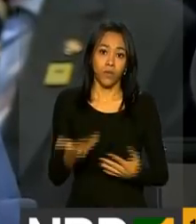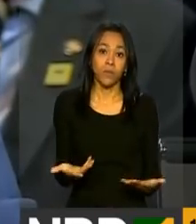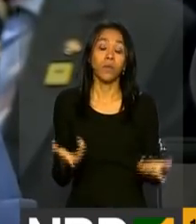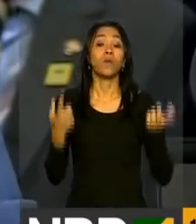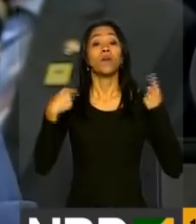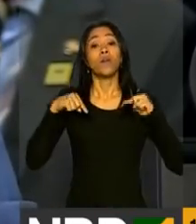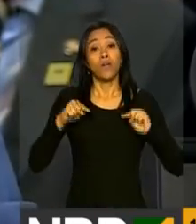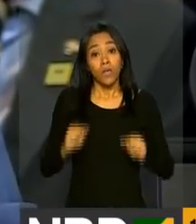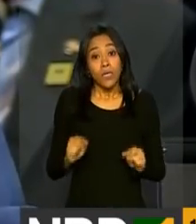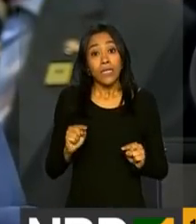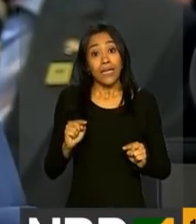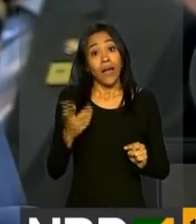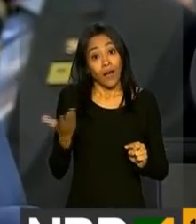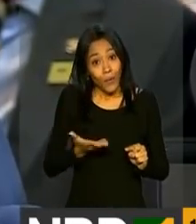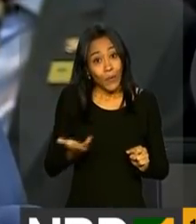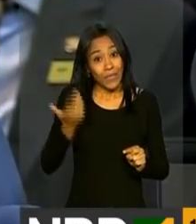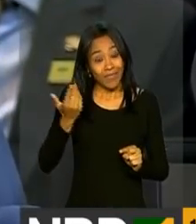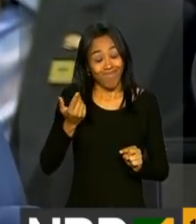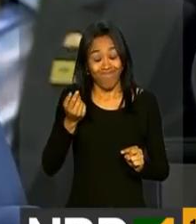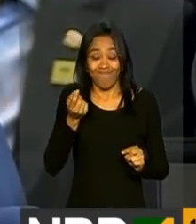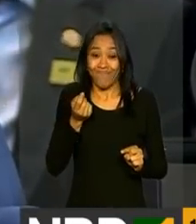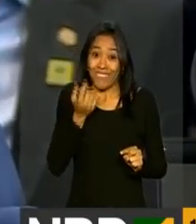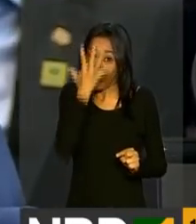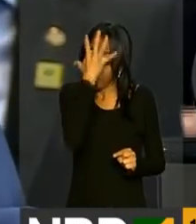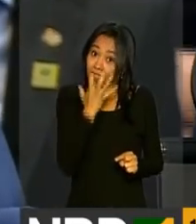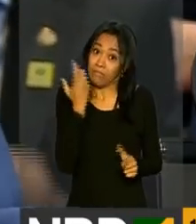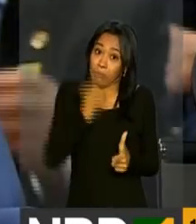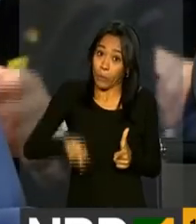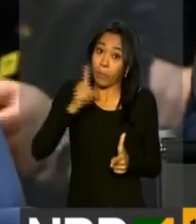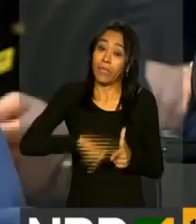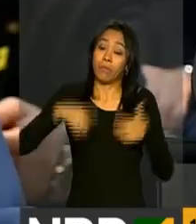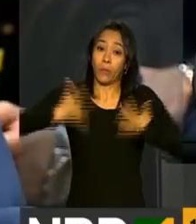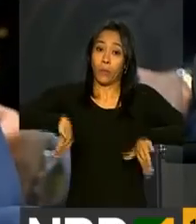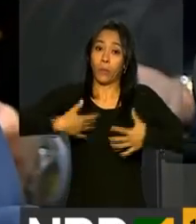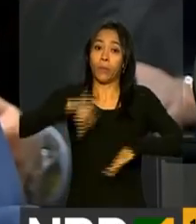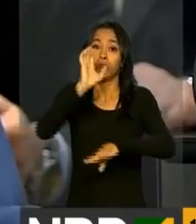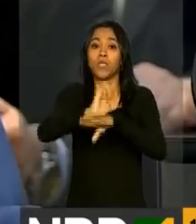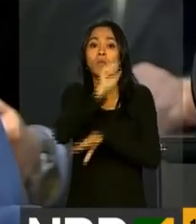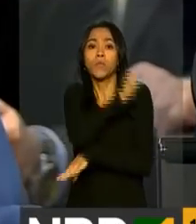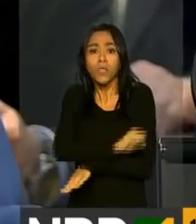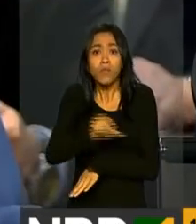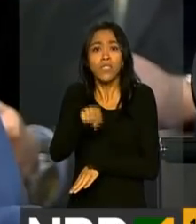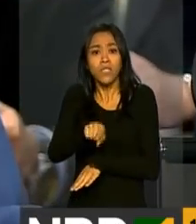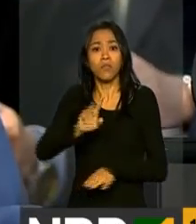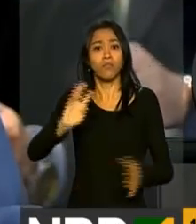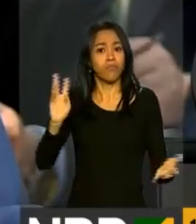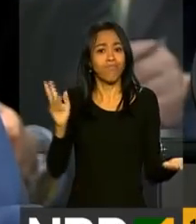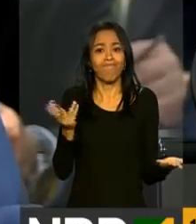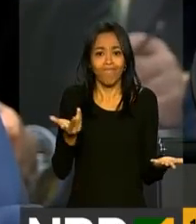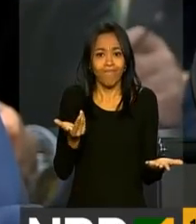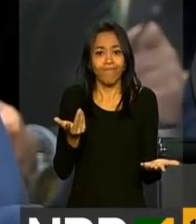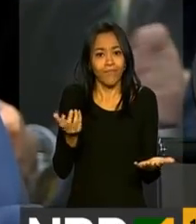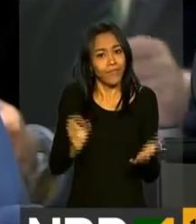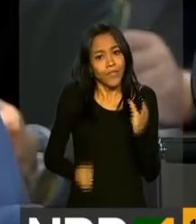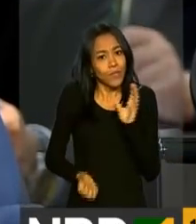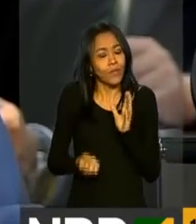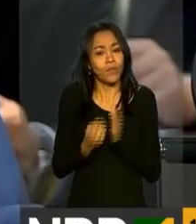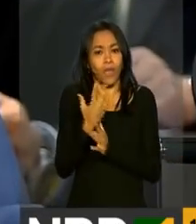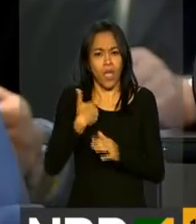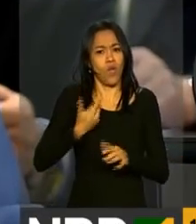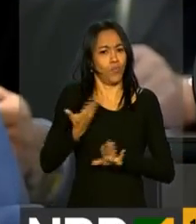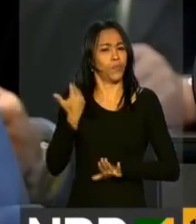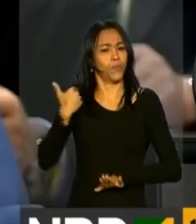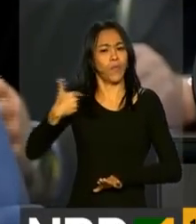criarem seríssimos problemas para a população do rio de janeiro cria também convenhamos a segurança eu fui